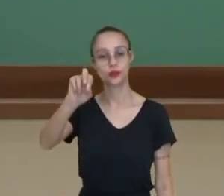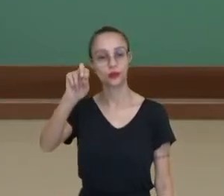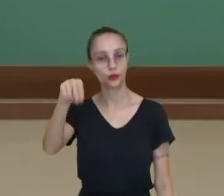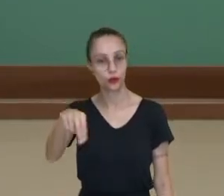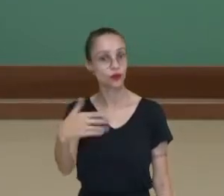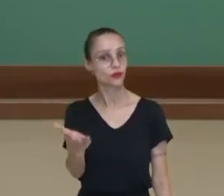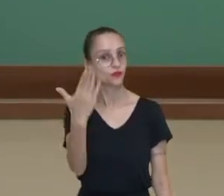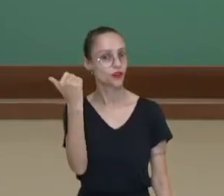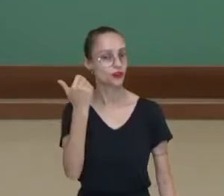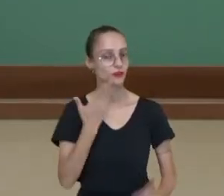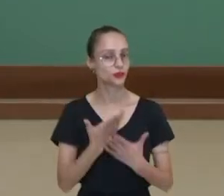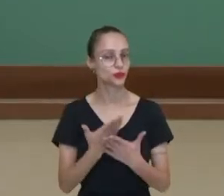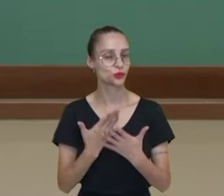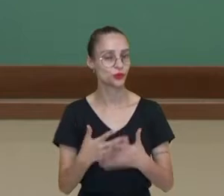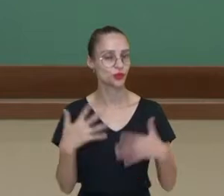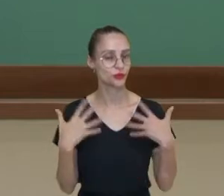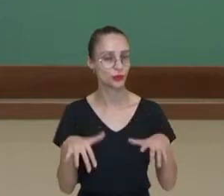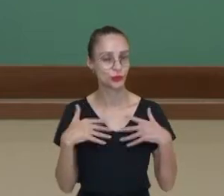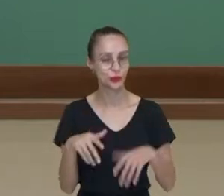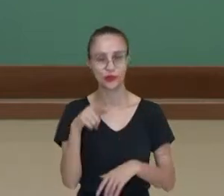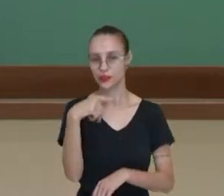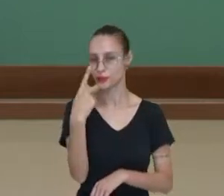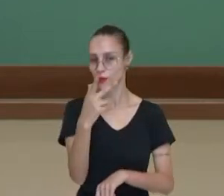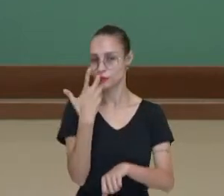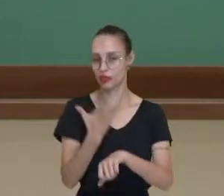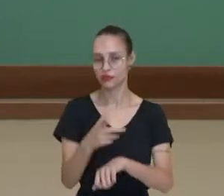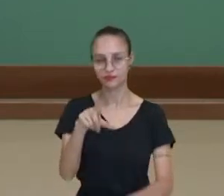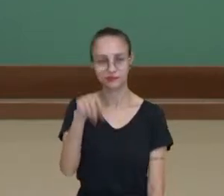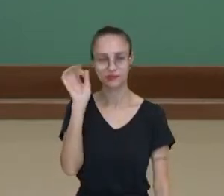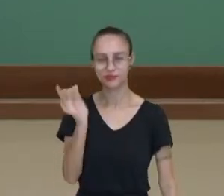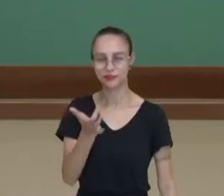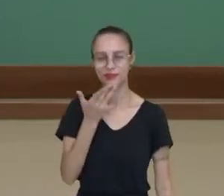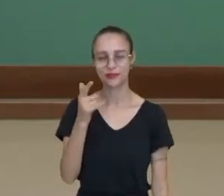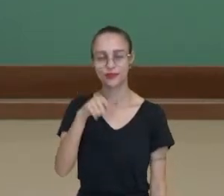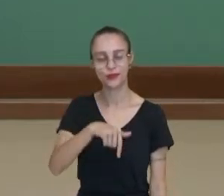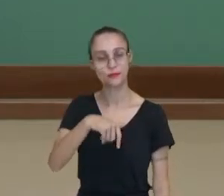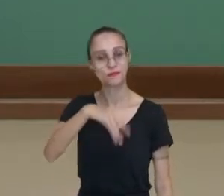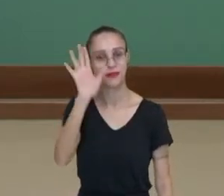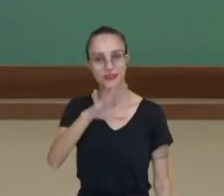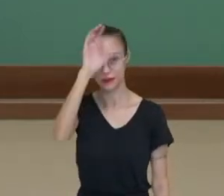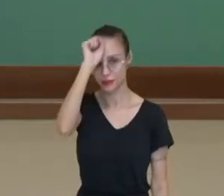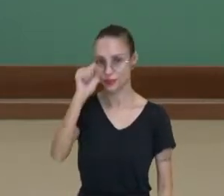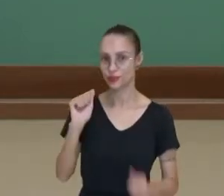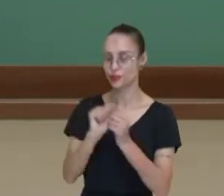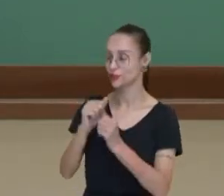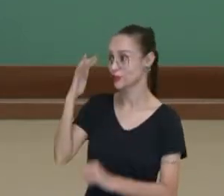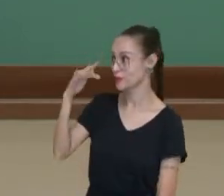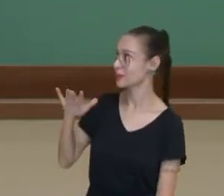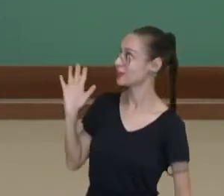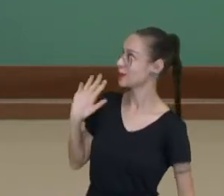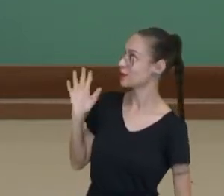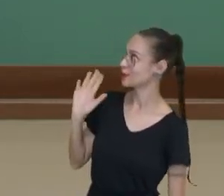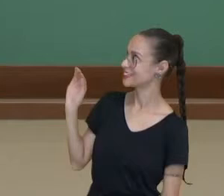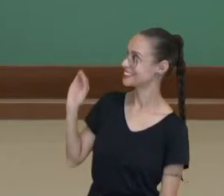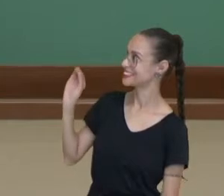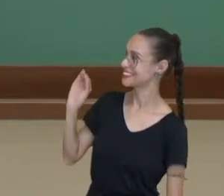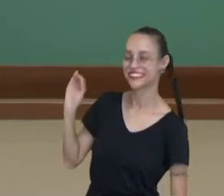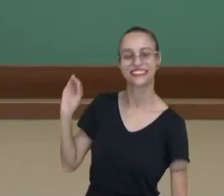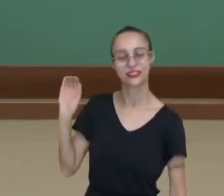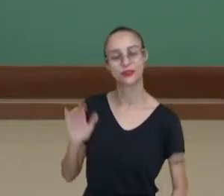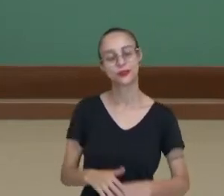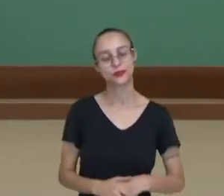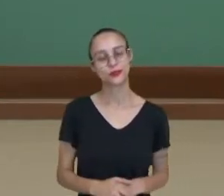Vamos estudar muito a sua matéria preferida, onde você mais aprende. Tá aqui com a gente a Viviana. Tá aqui, ó, dê um oi para